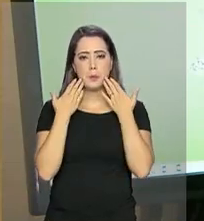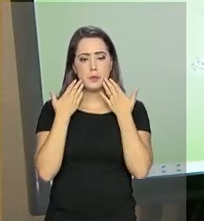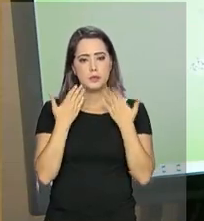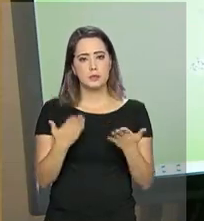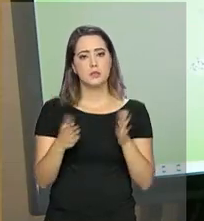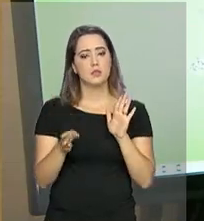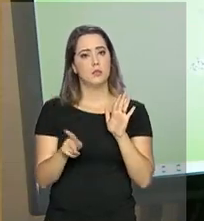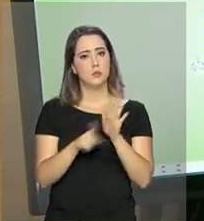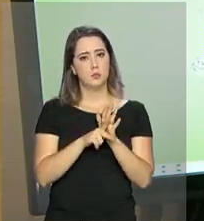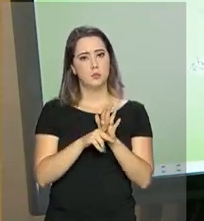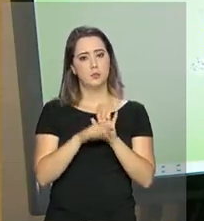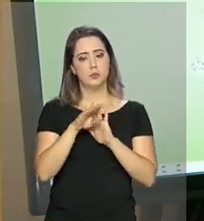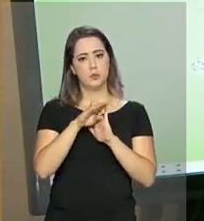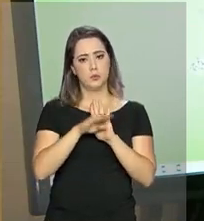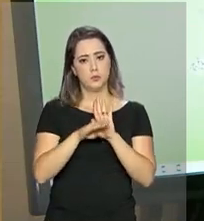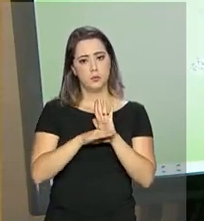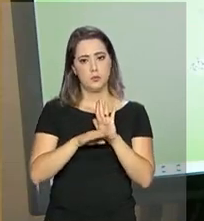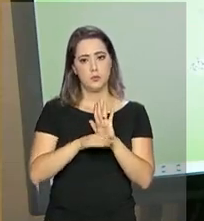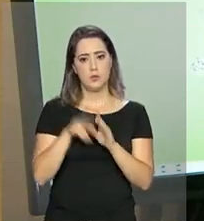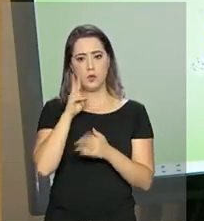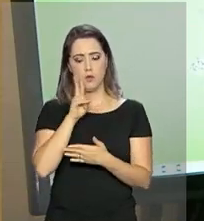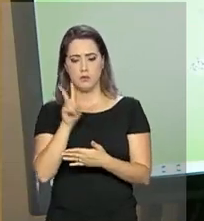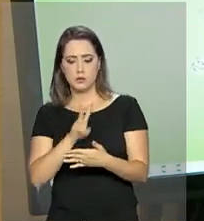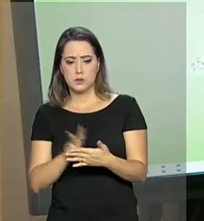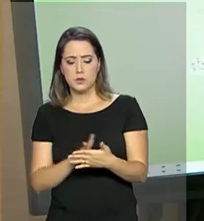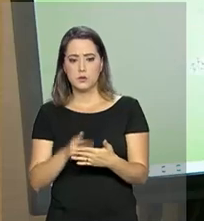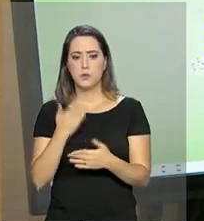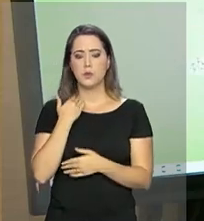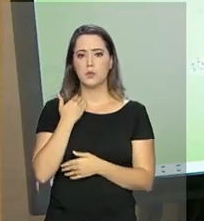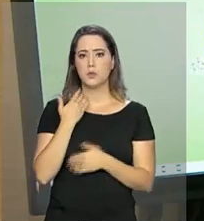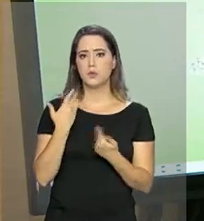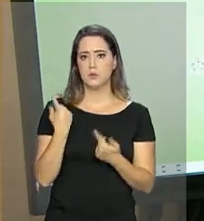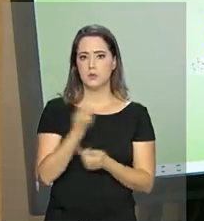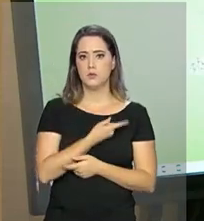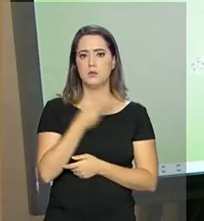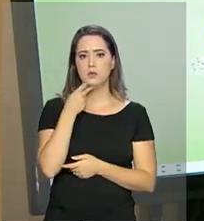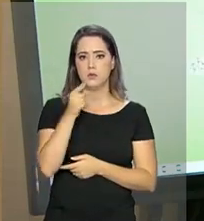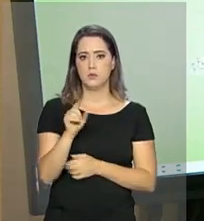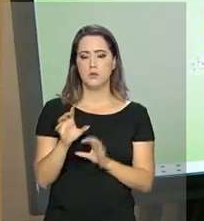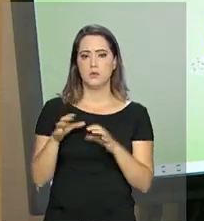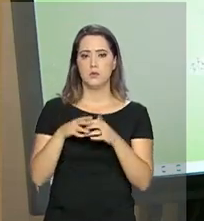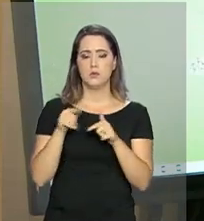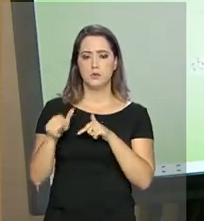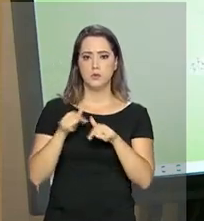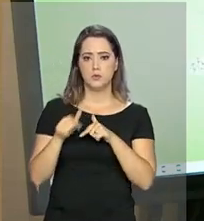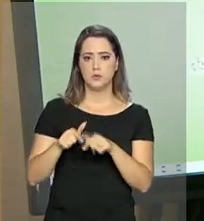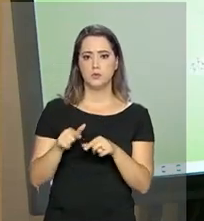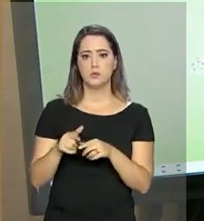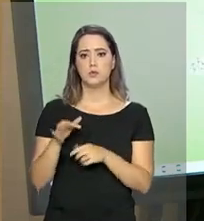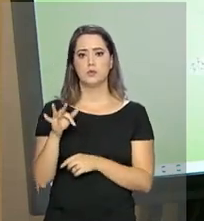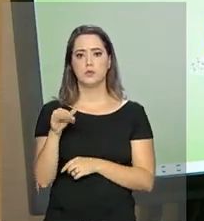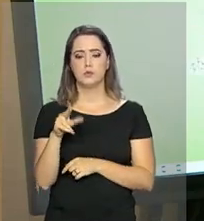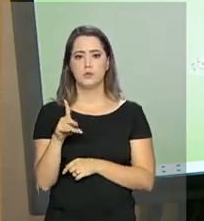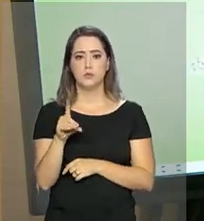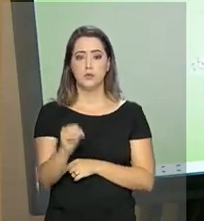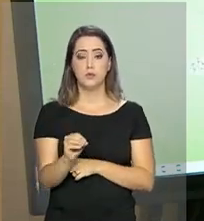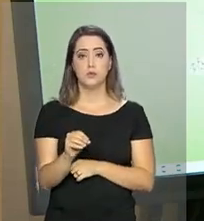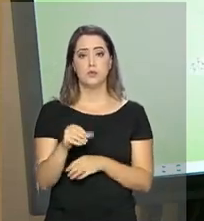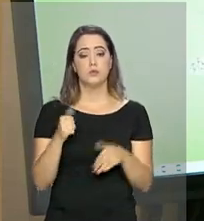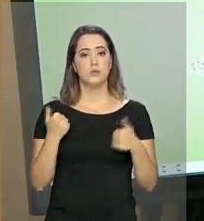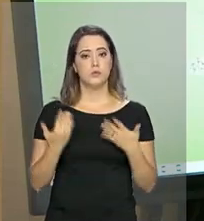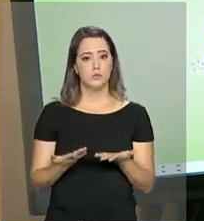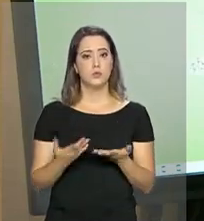o seu projecto se vai ser analisado pelos bancos o que a gente chama dos agentes operadores dos fundos constitucionais e